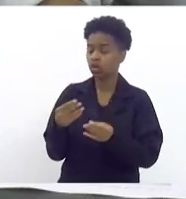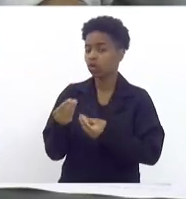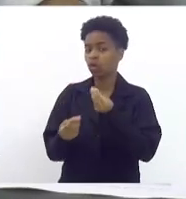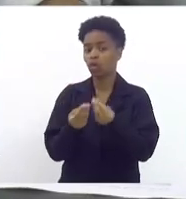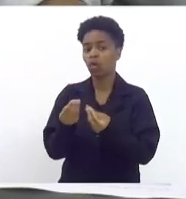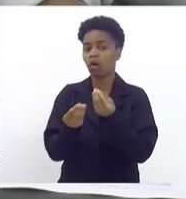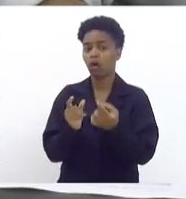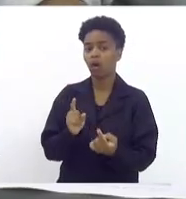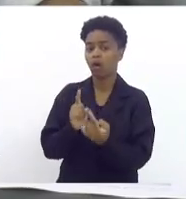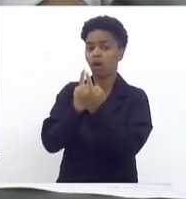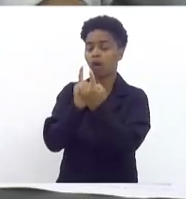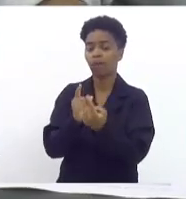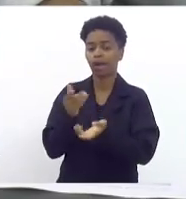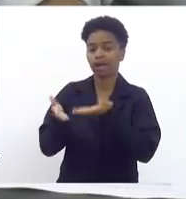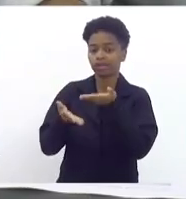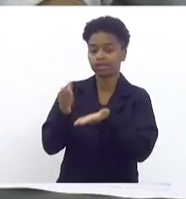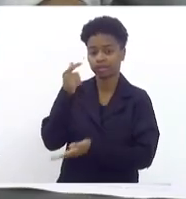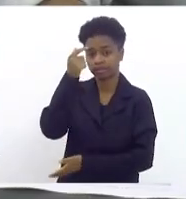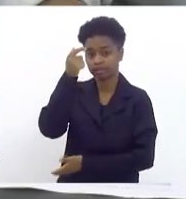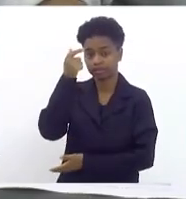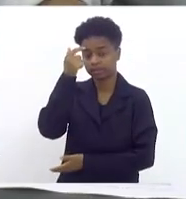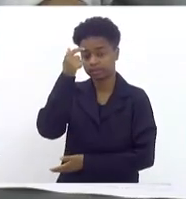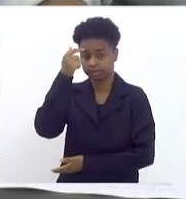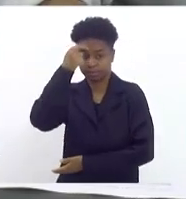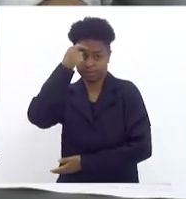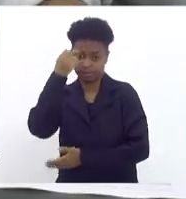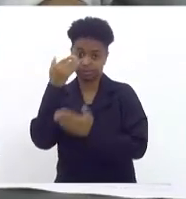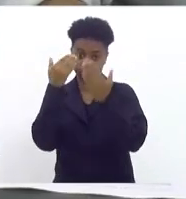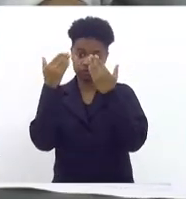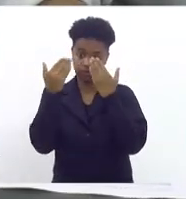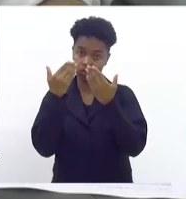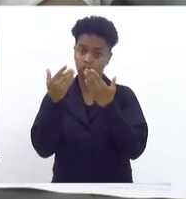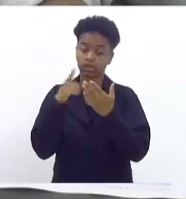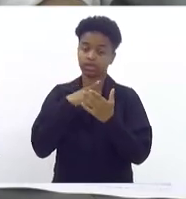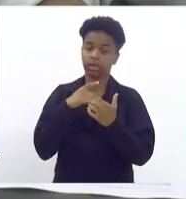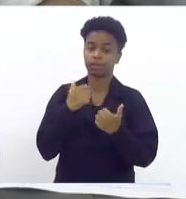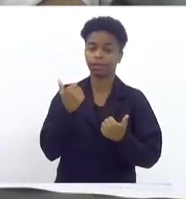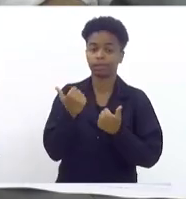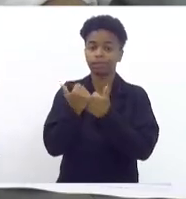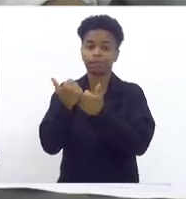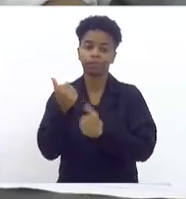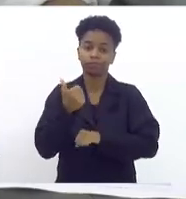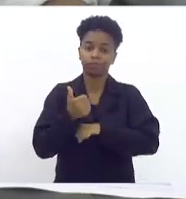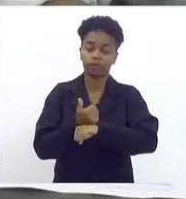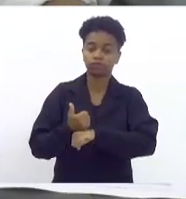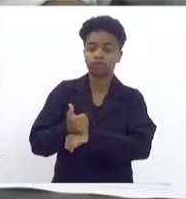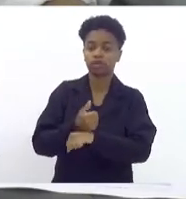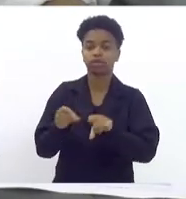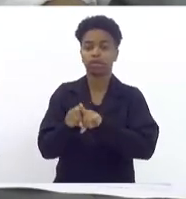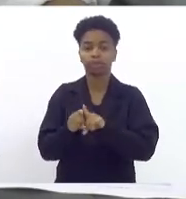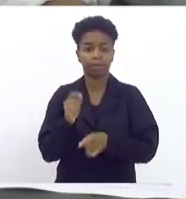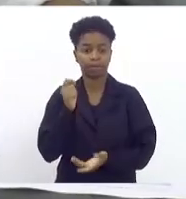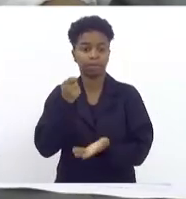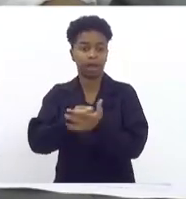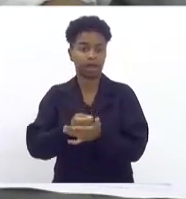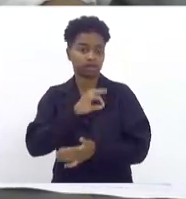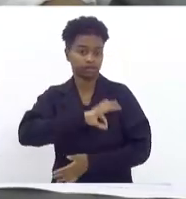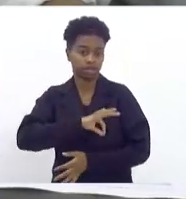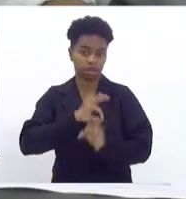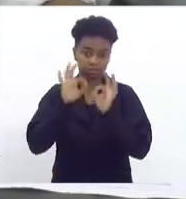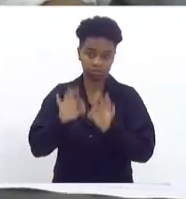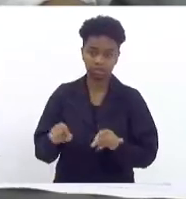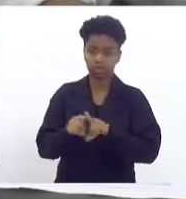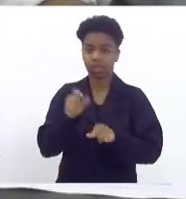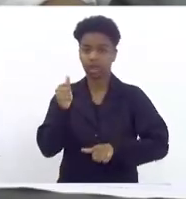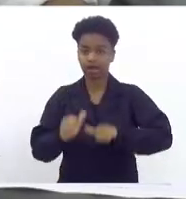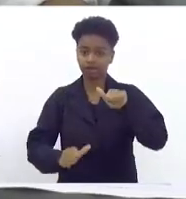assistência psicológica, determinando profissionais de apoio, pagamento integral, avaliação, etc., etc. Já